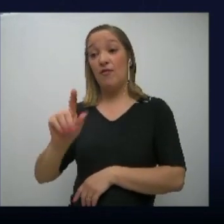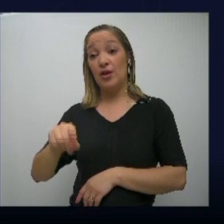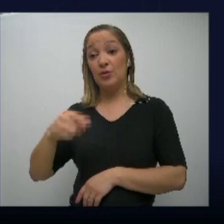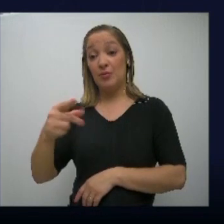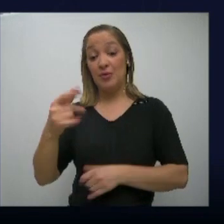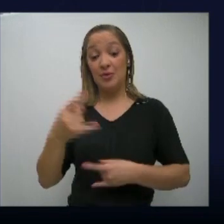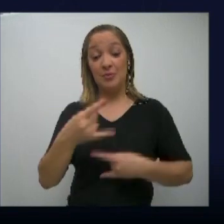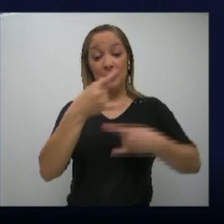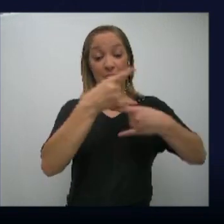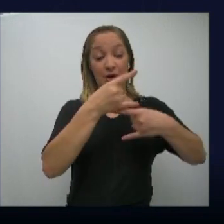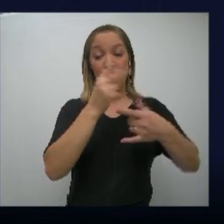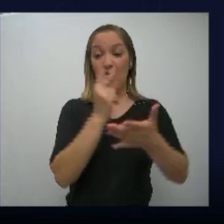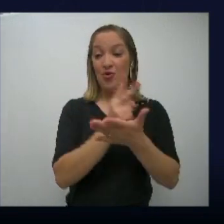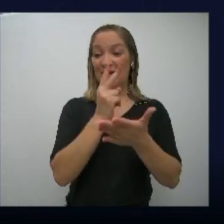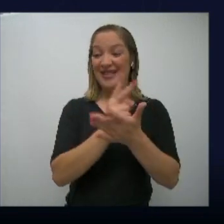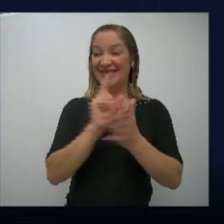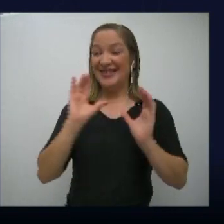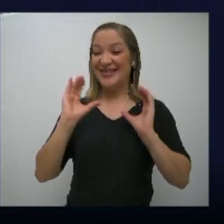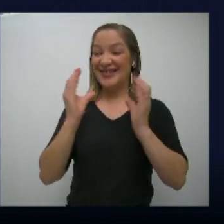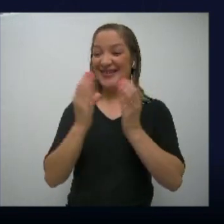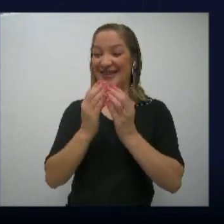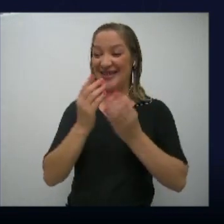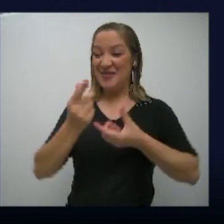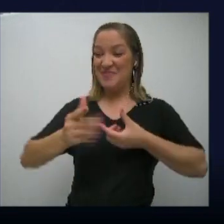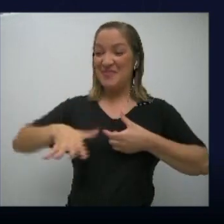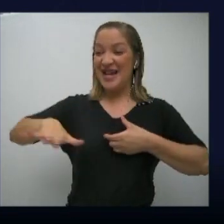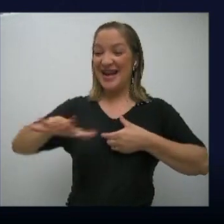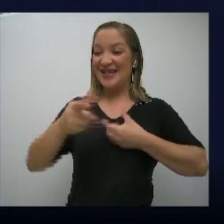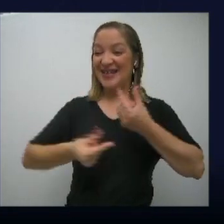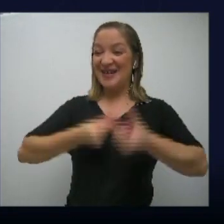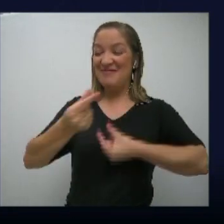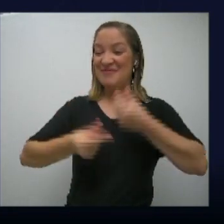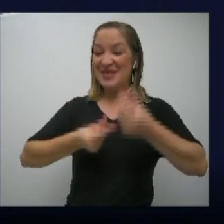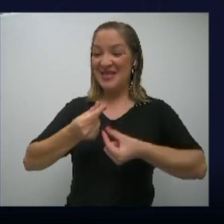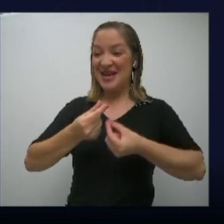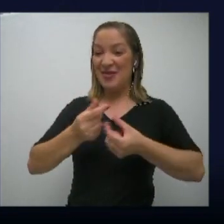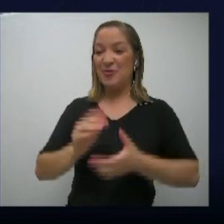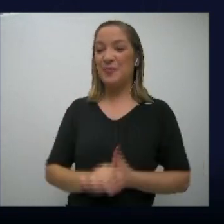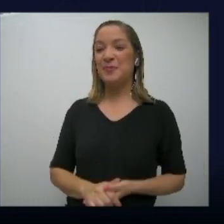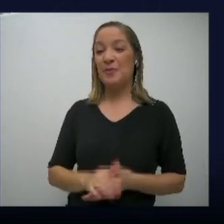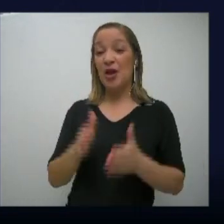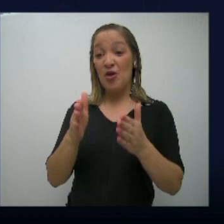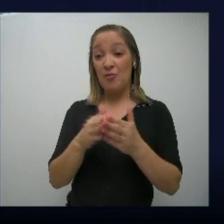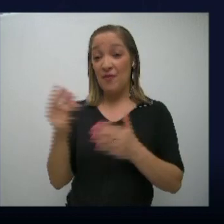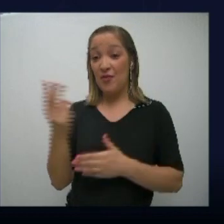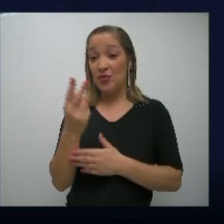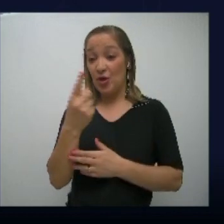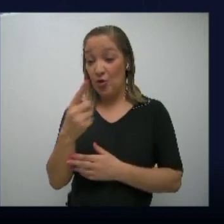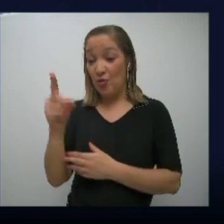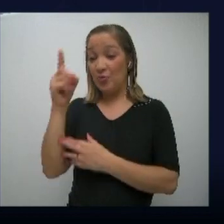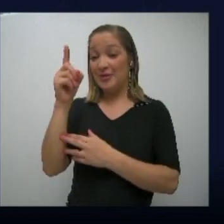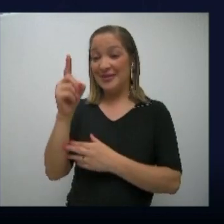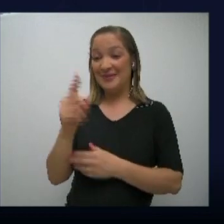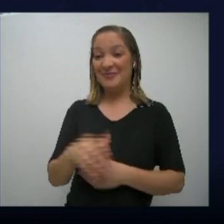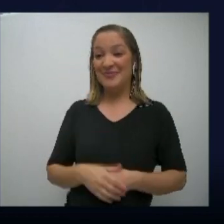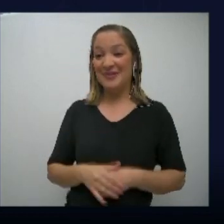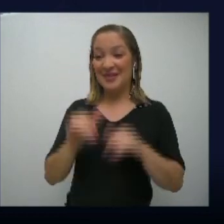continue com a gente aí no congresso do Mercado de Capitais Fabrício Guilherme últimas palavras e Muitíssimo obrigado